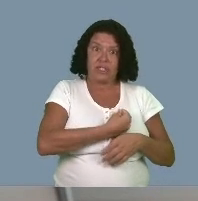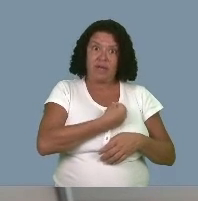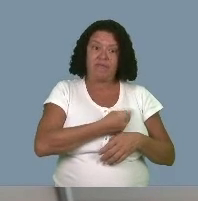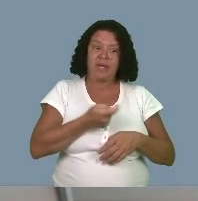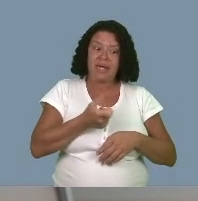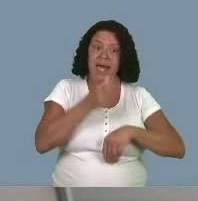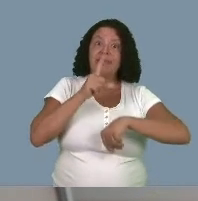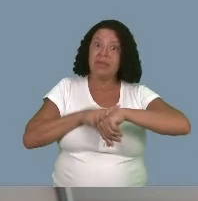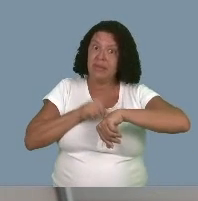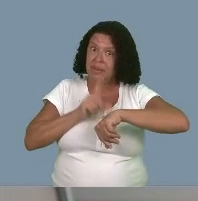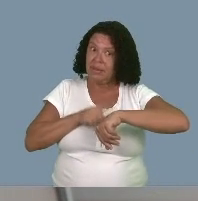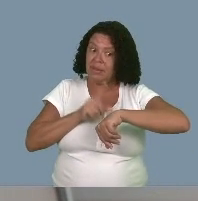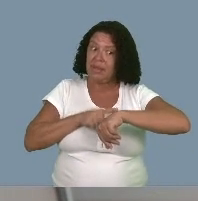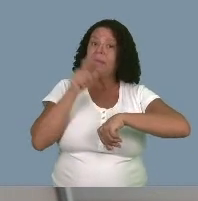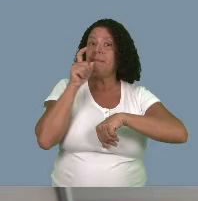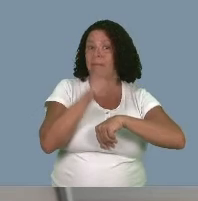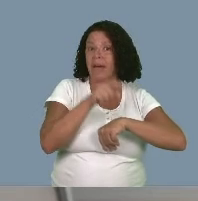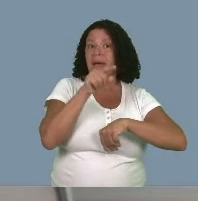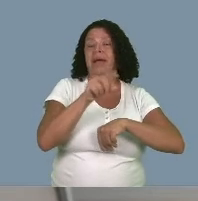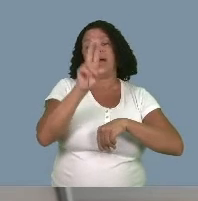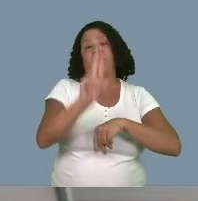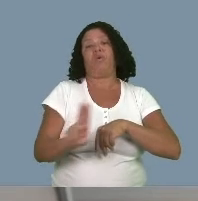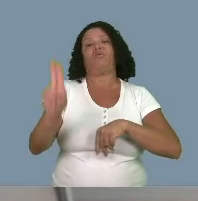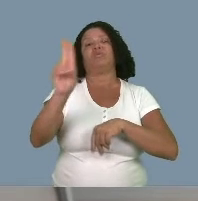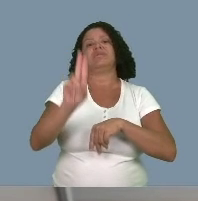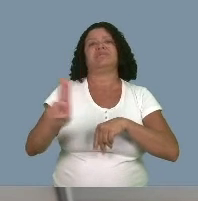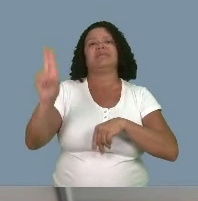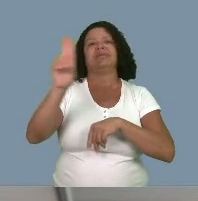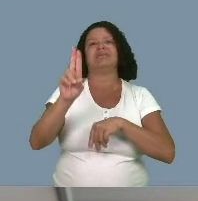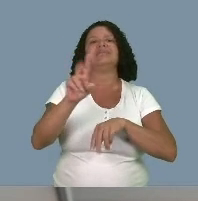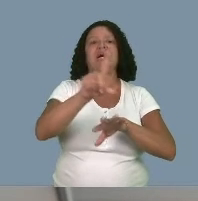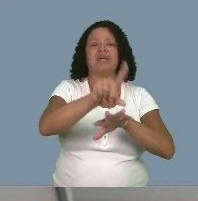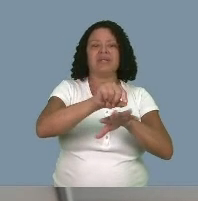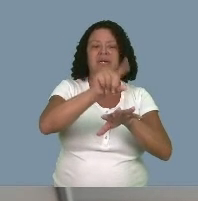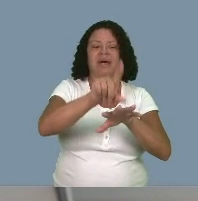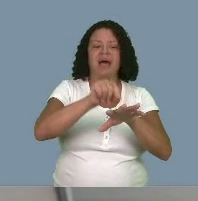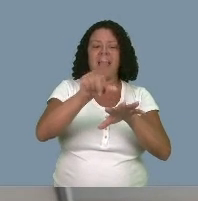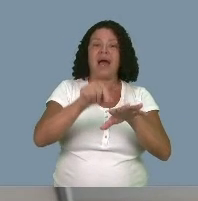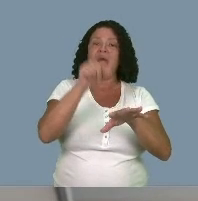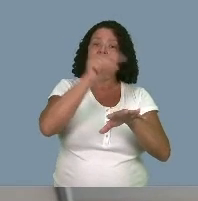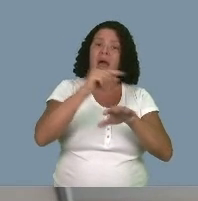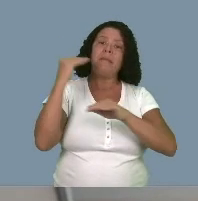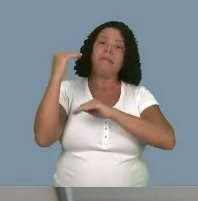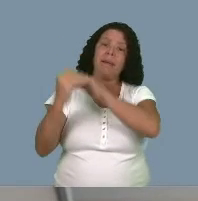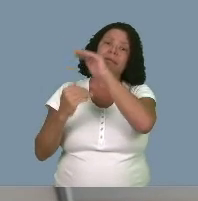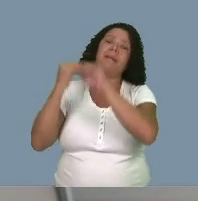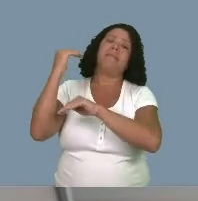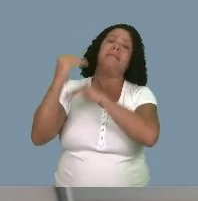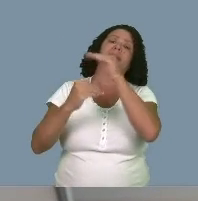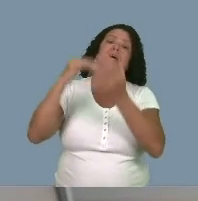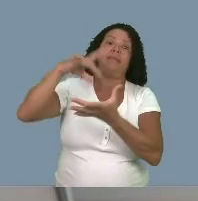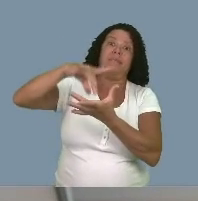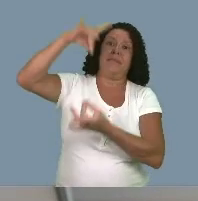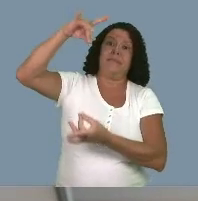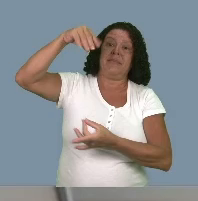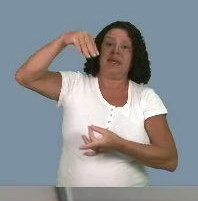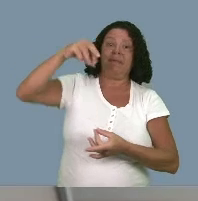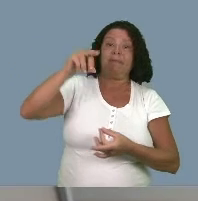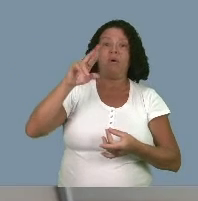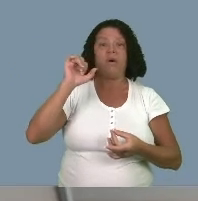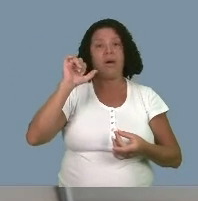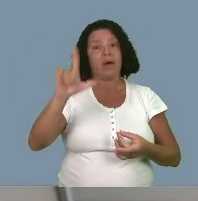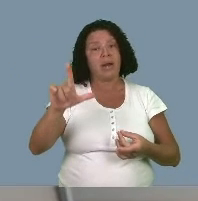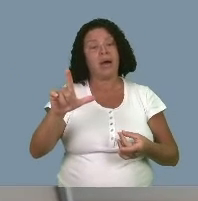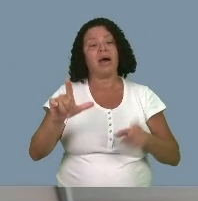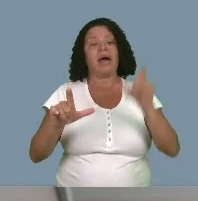tempo necessário para que ela usasse o seu livre-arbítrio a favor do seu crescimento moral e espiritual. Para que ela